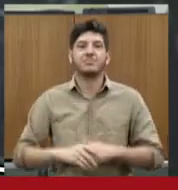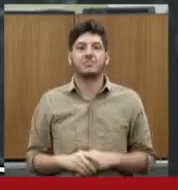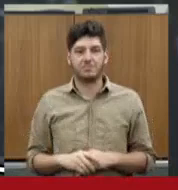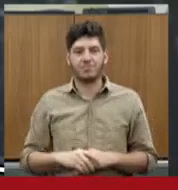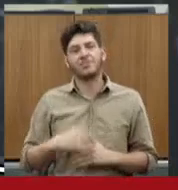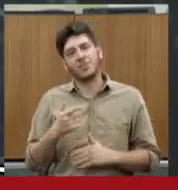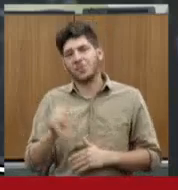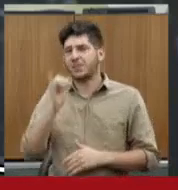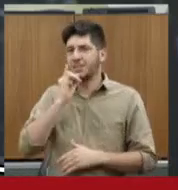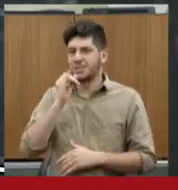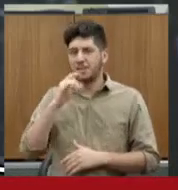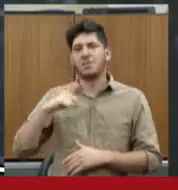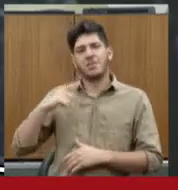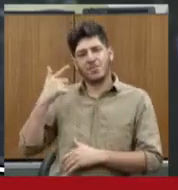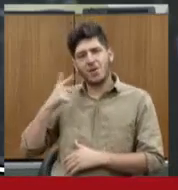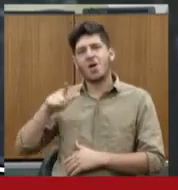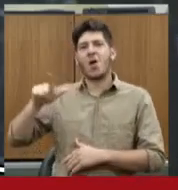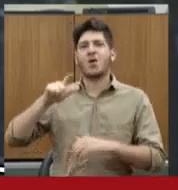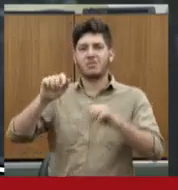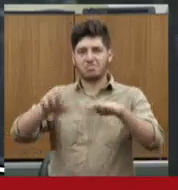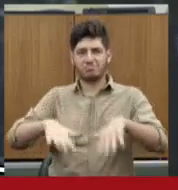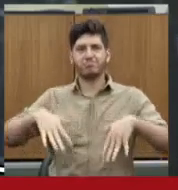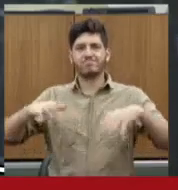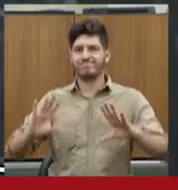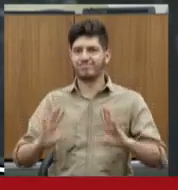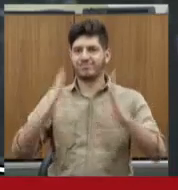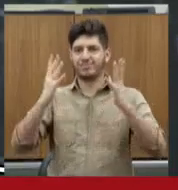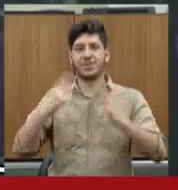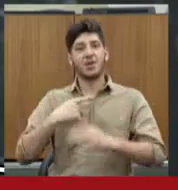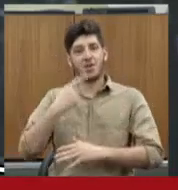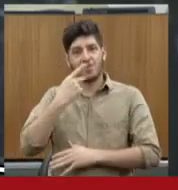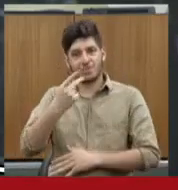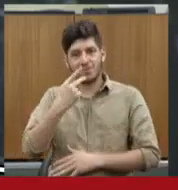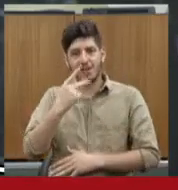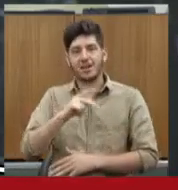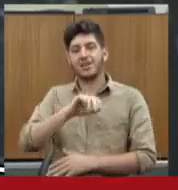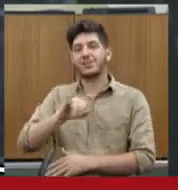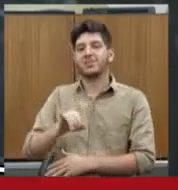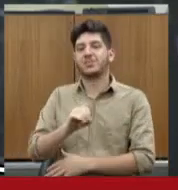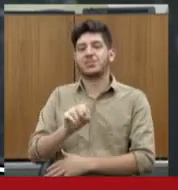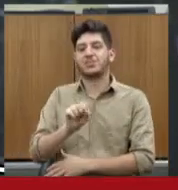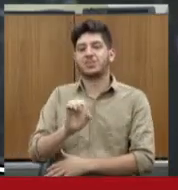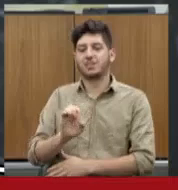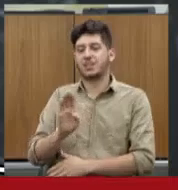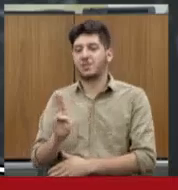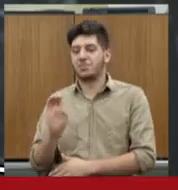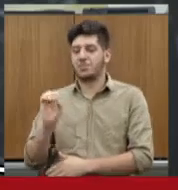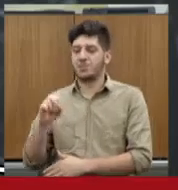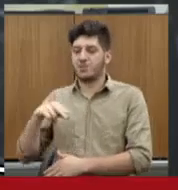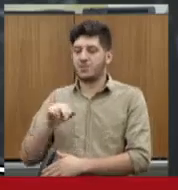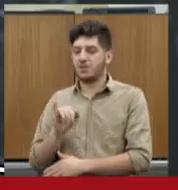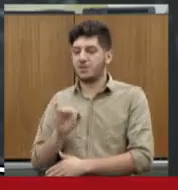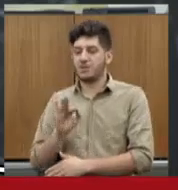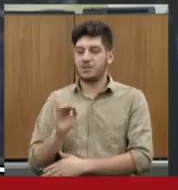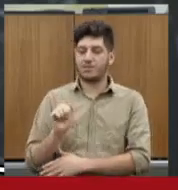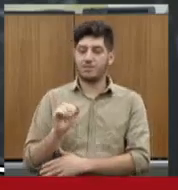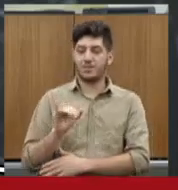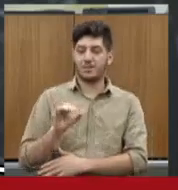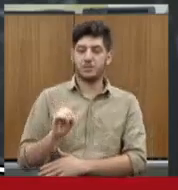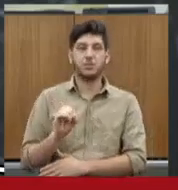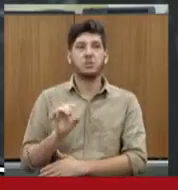outra solenidade, eu dizia que o nome José Bonifácio não era mais um nome da família,